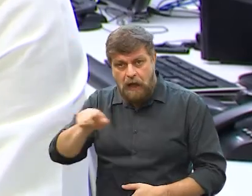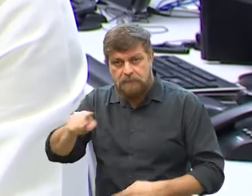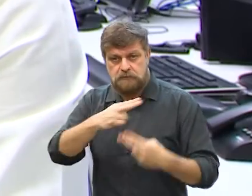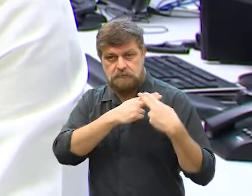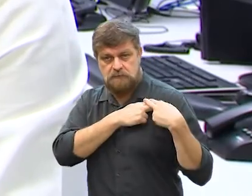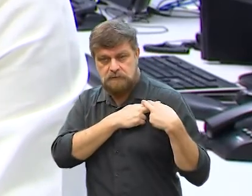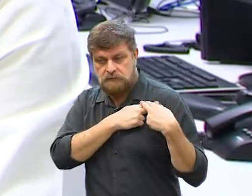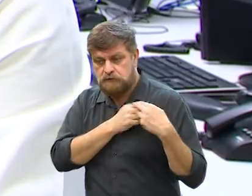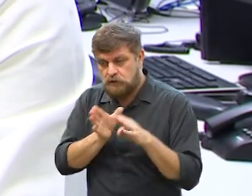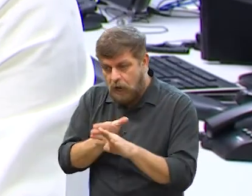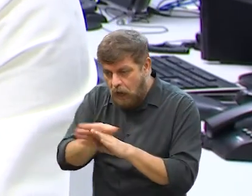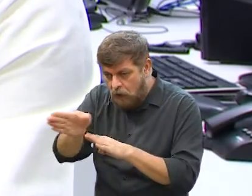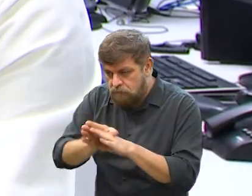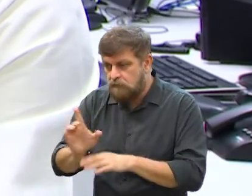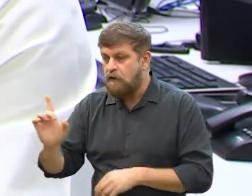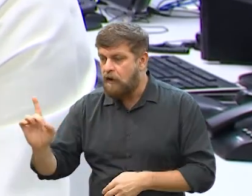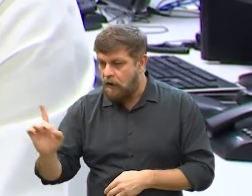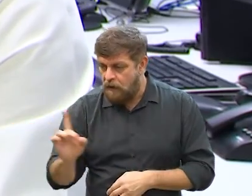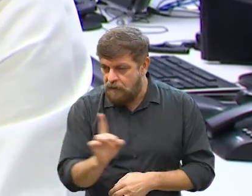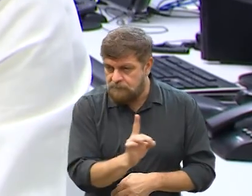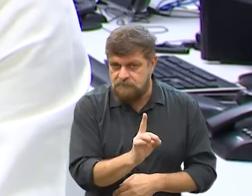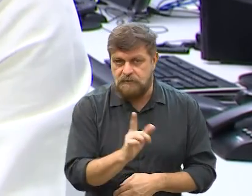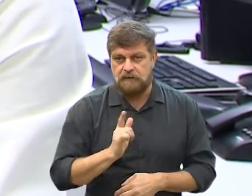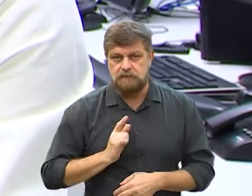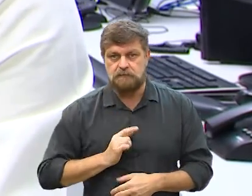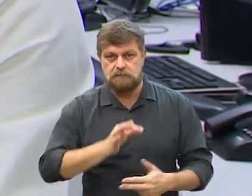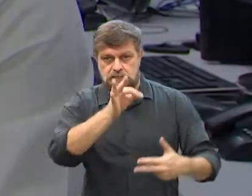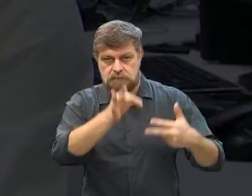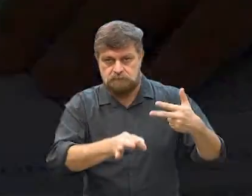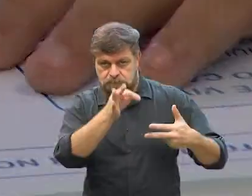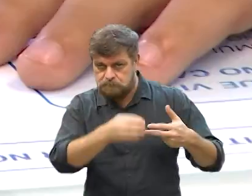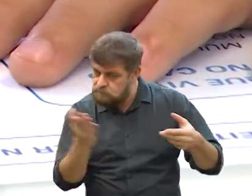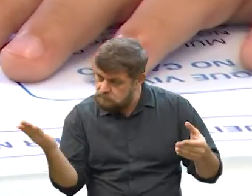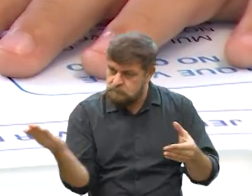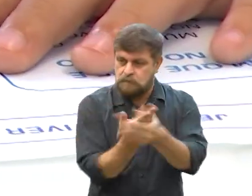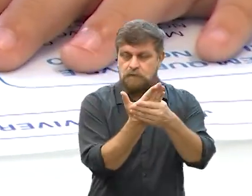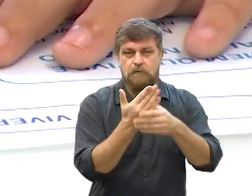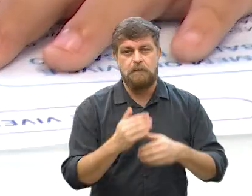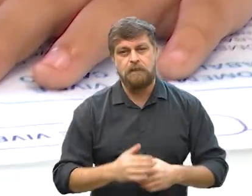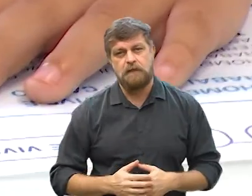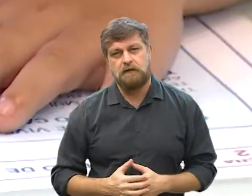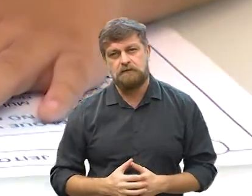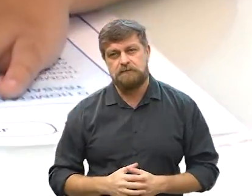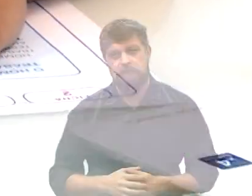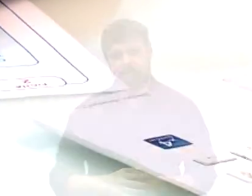ele é orientado a buscar a sua pretensão individual através do judiciário.